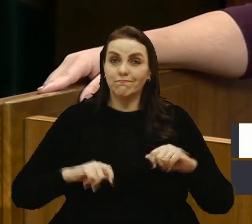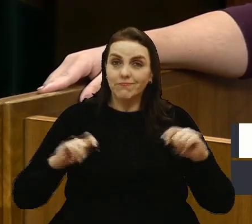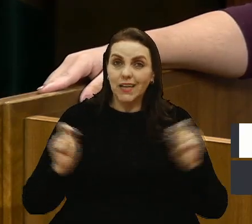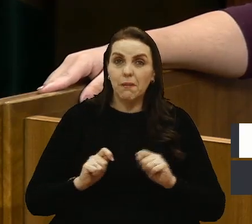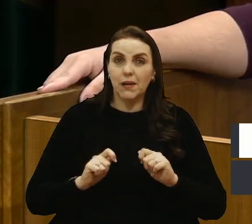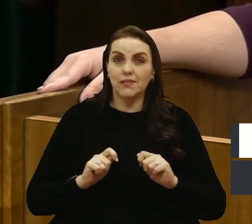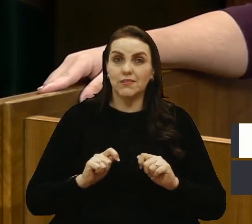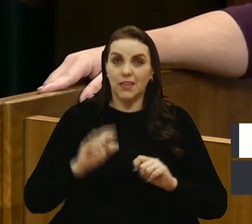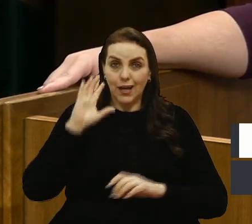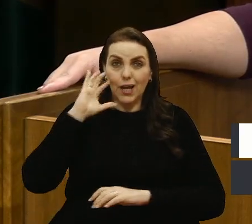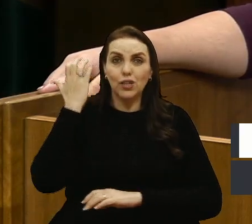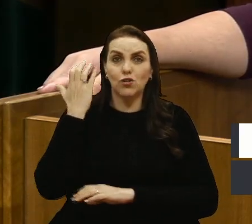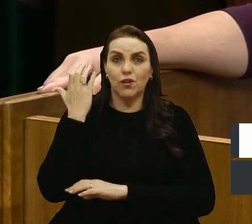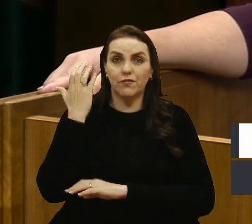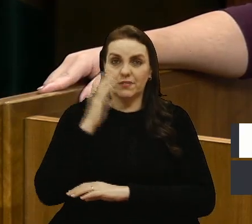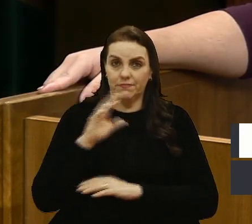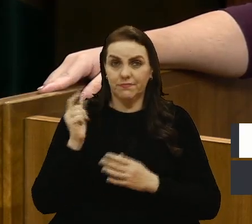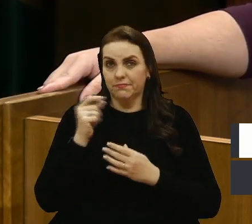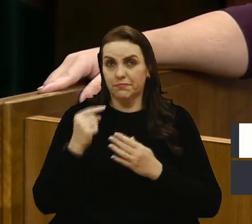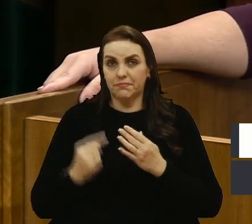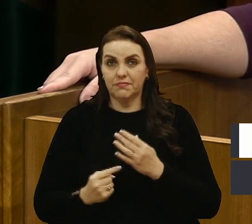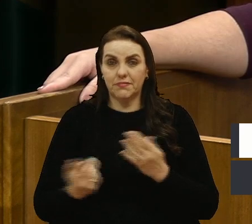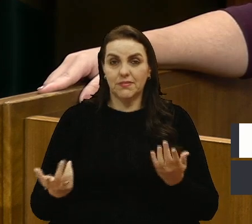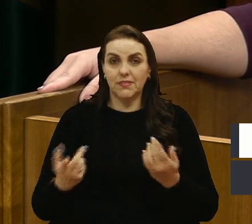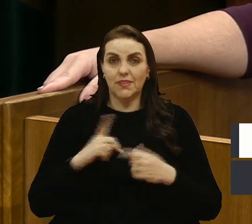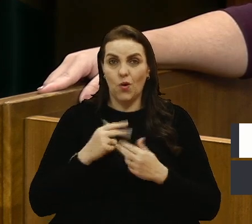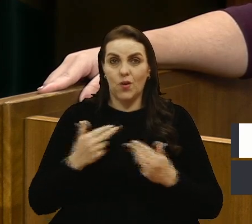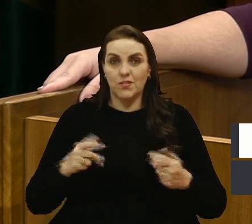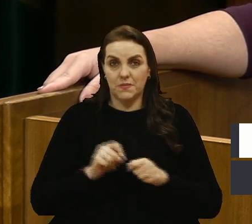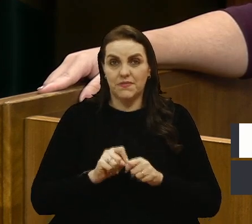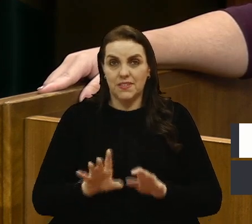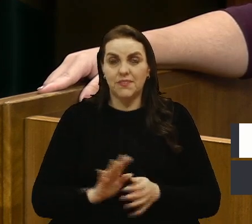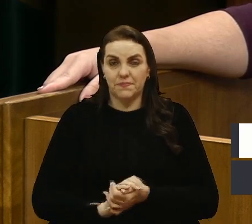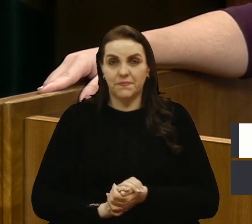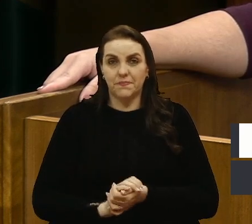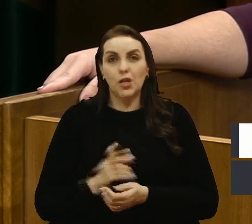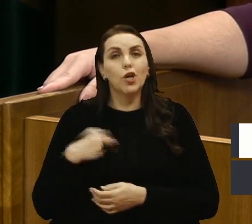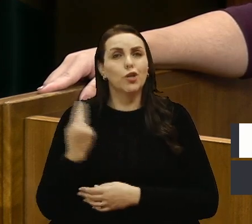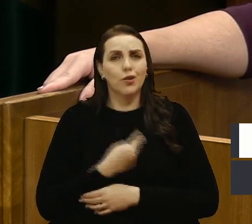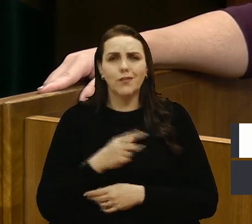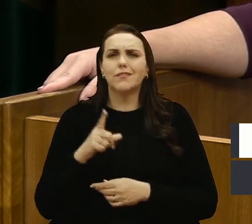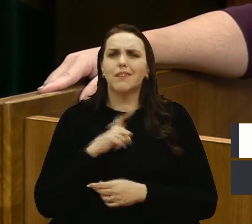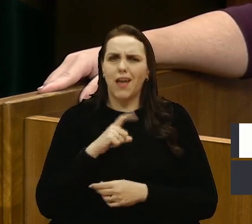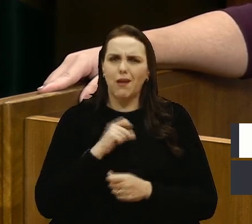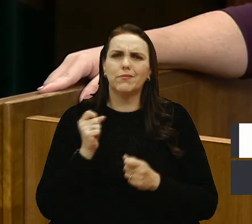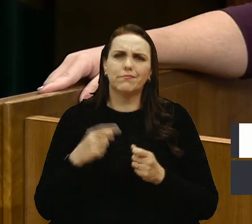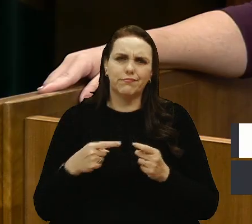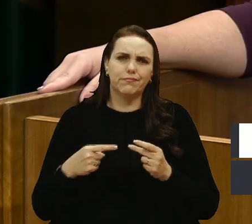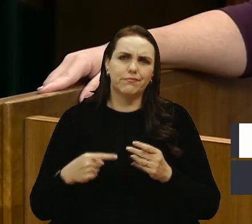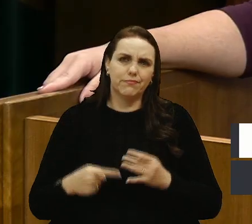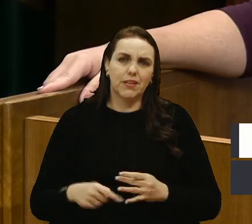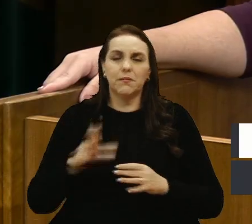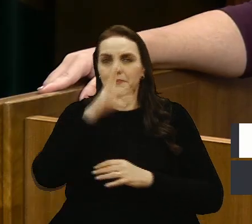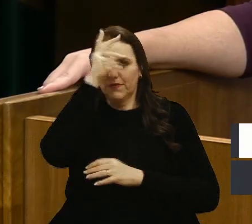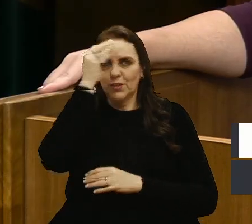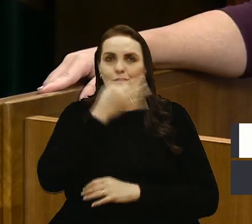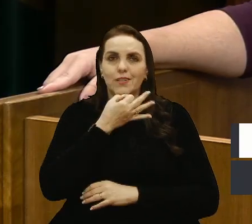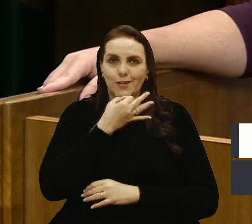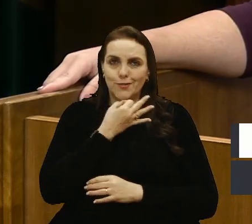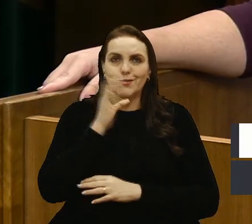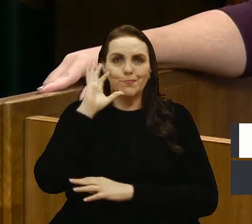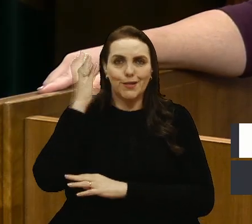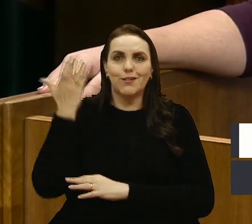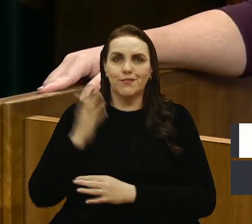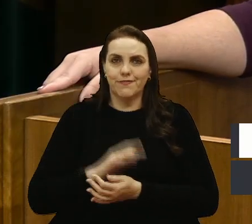realmente resolvam as questões que a gente tem. E a gente tem muitas questões na Prefeitura de Caxias do Sul para serem